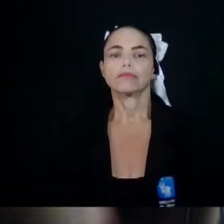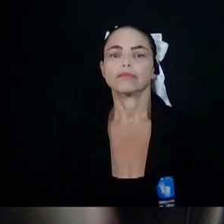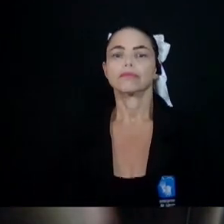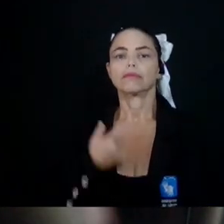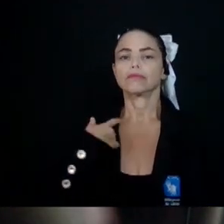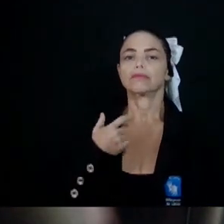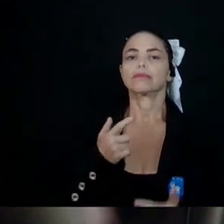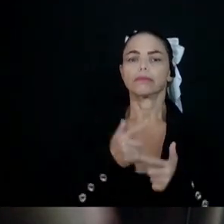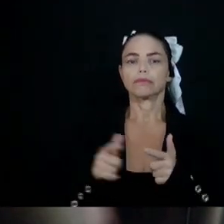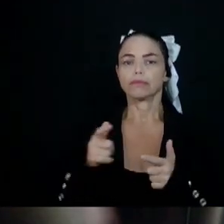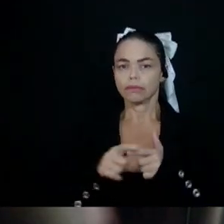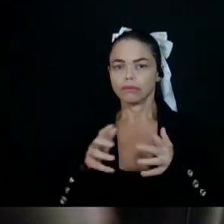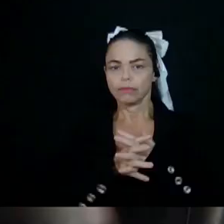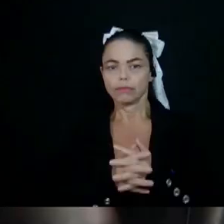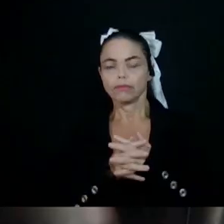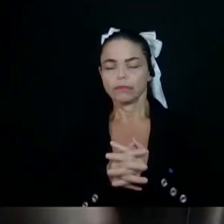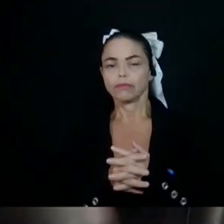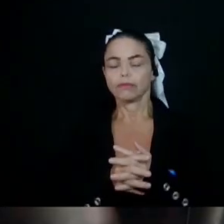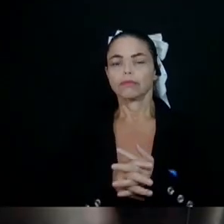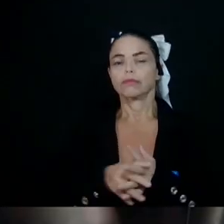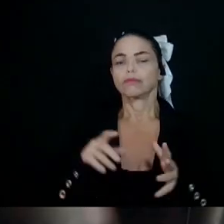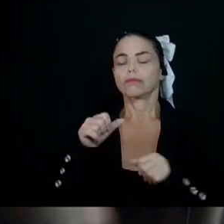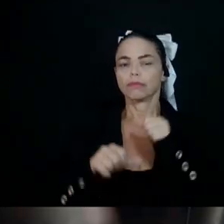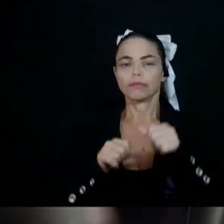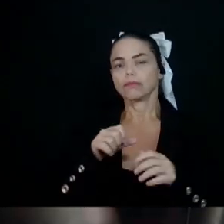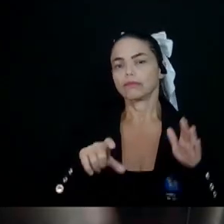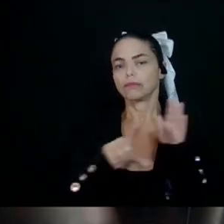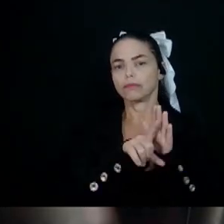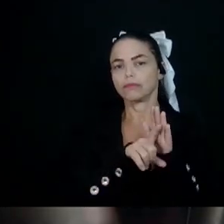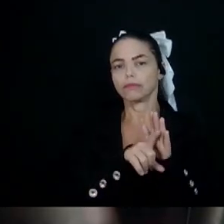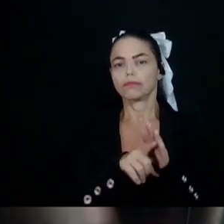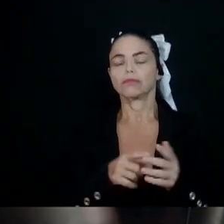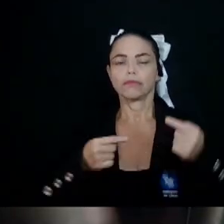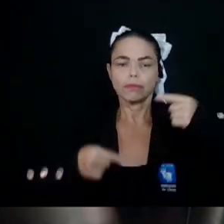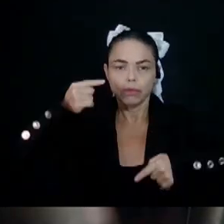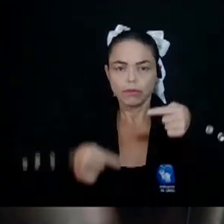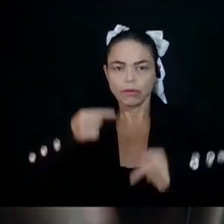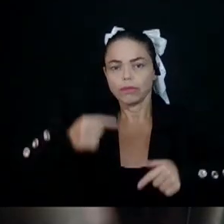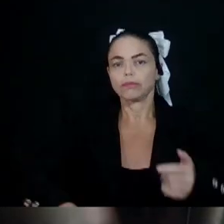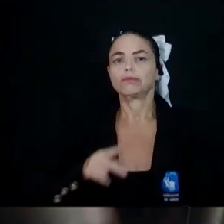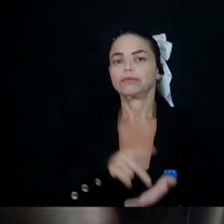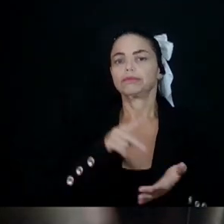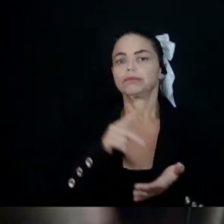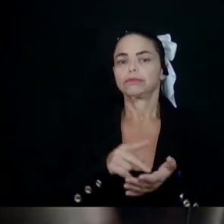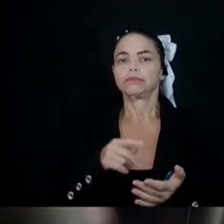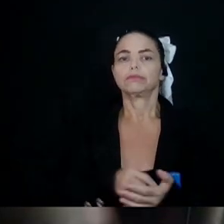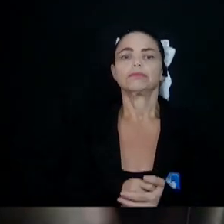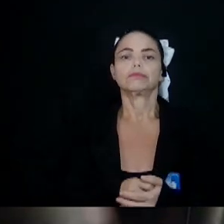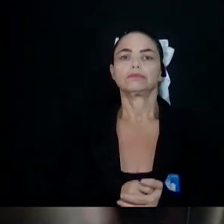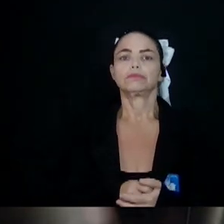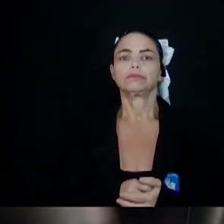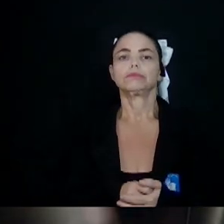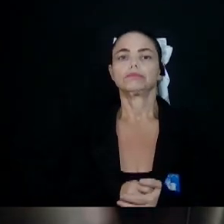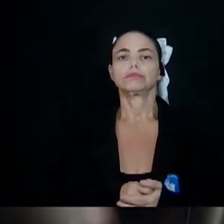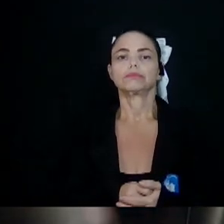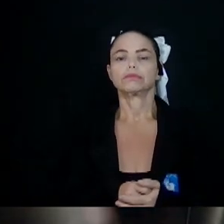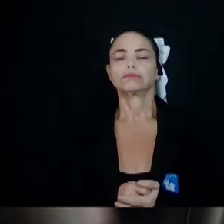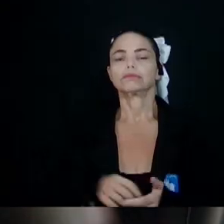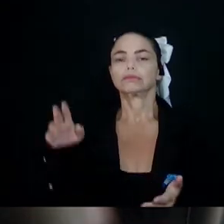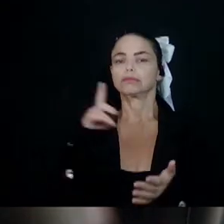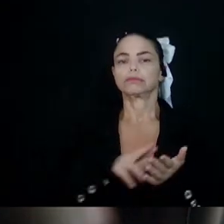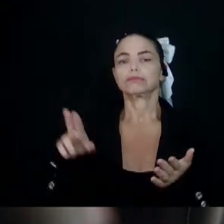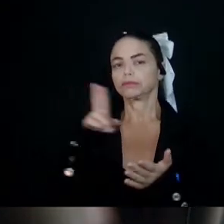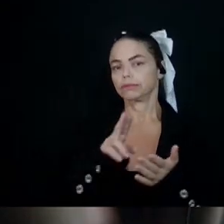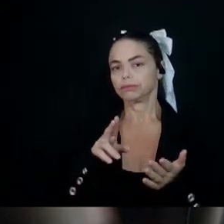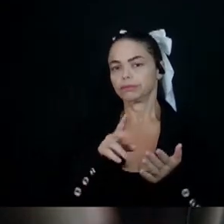caso de se tornar uma lei, né, de se discutir exatamente pelo uso demasiado